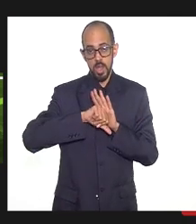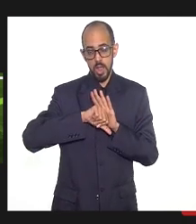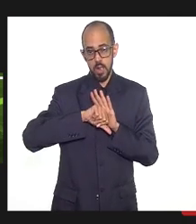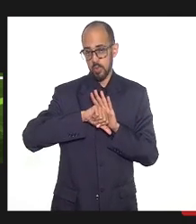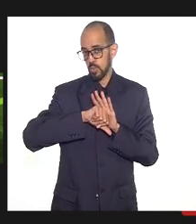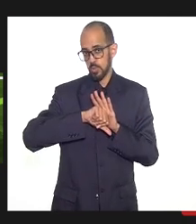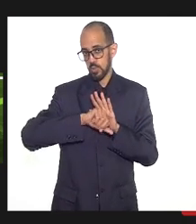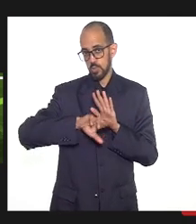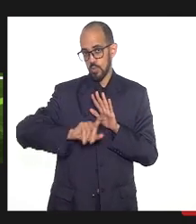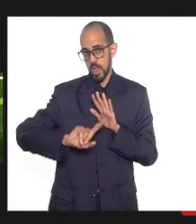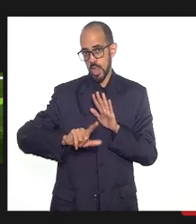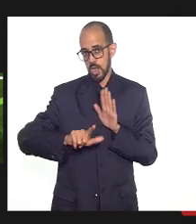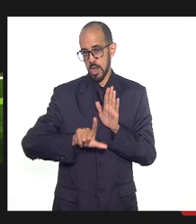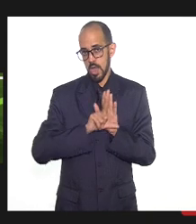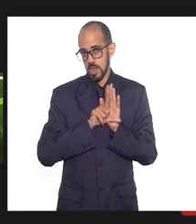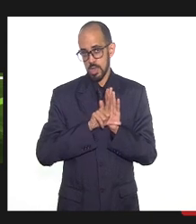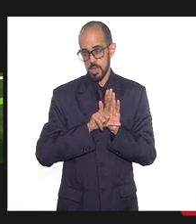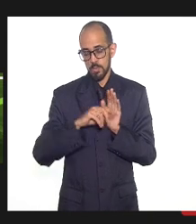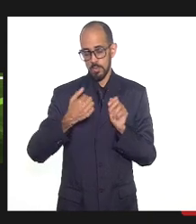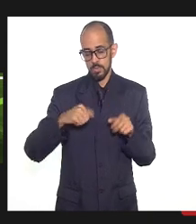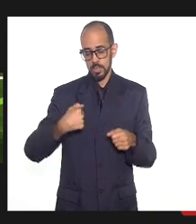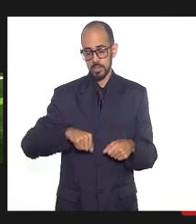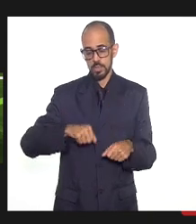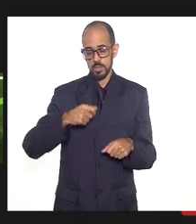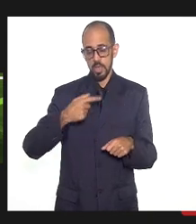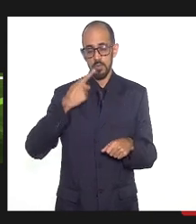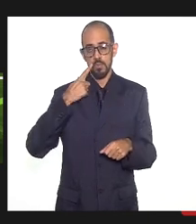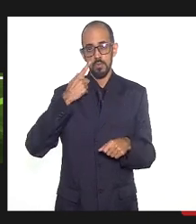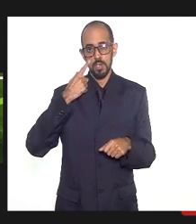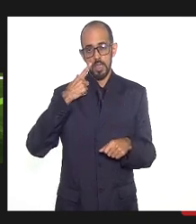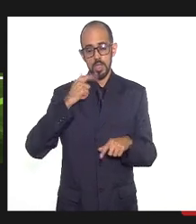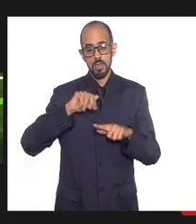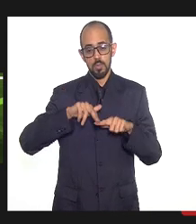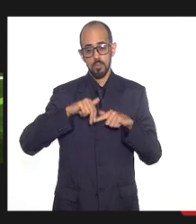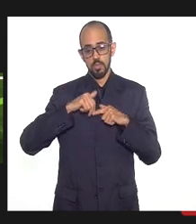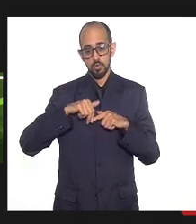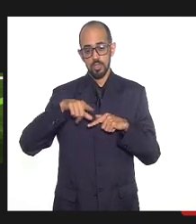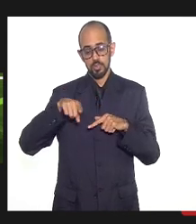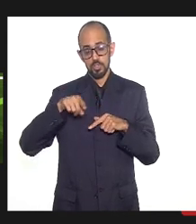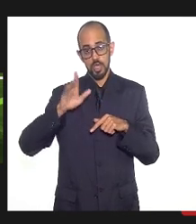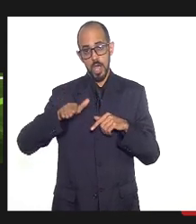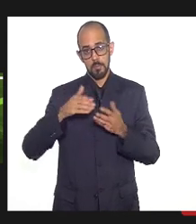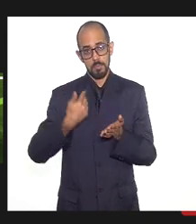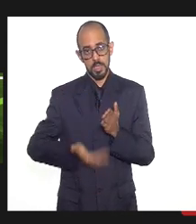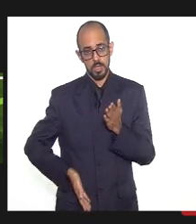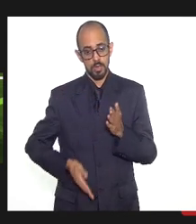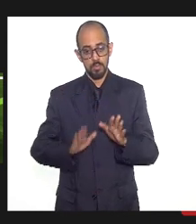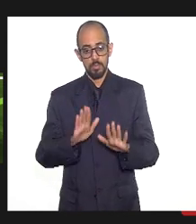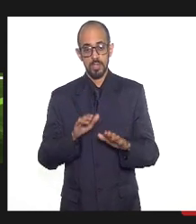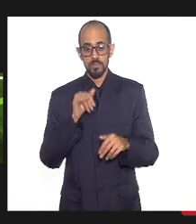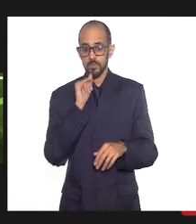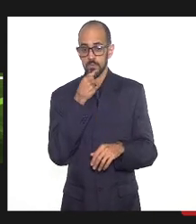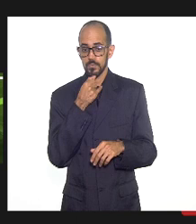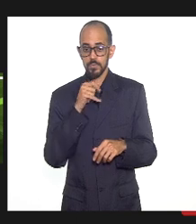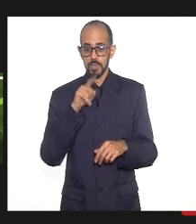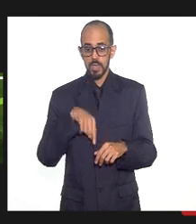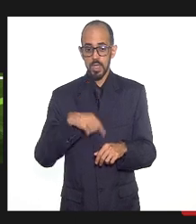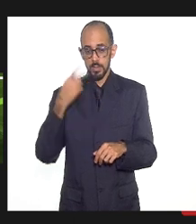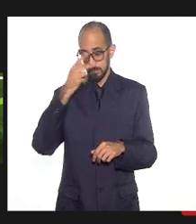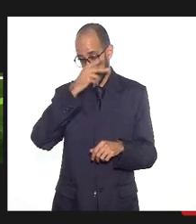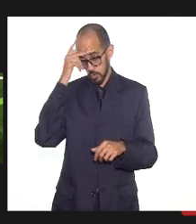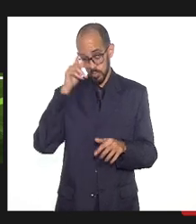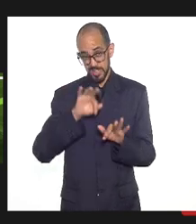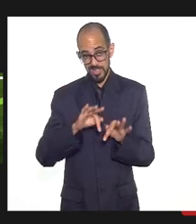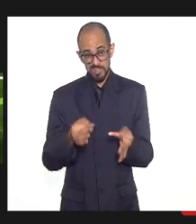fora, não é lei. Então tem que ver isso aí já por isso aí já estão entendendo. Mas infelizmente são pessoas humildes,